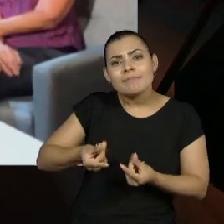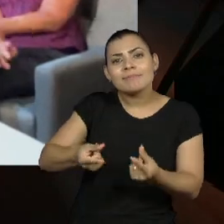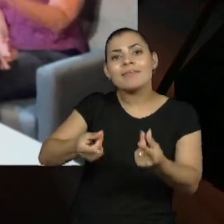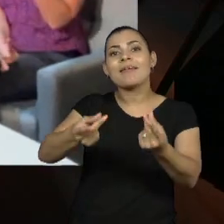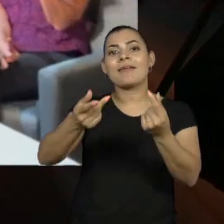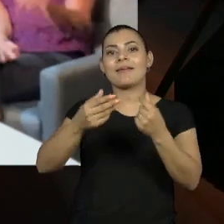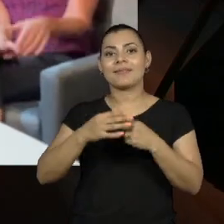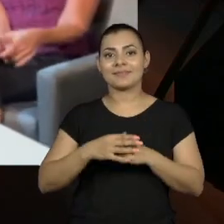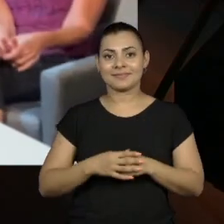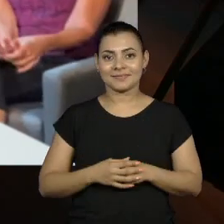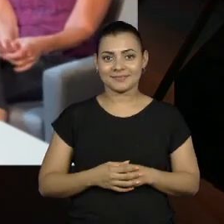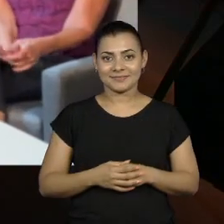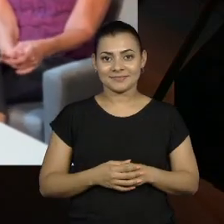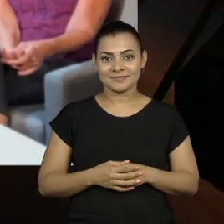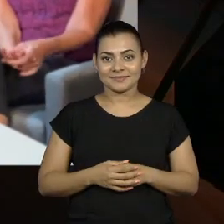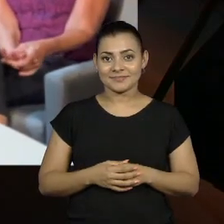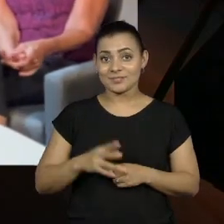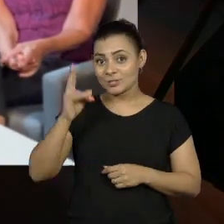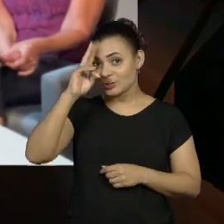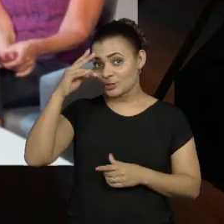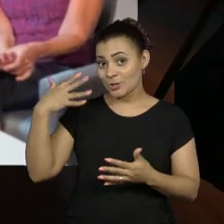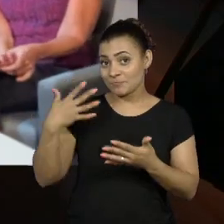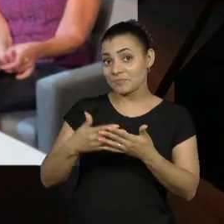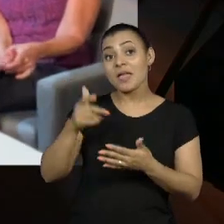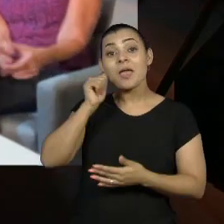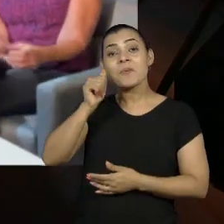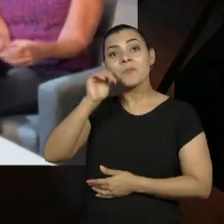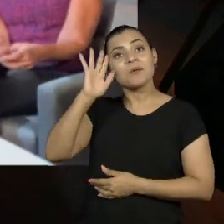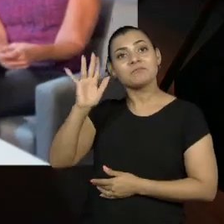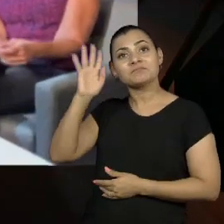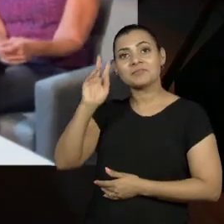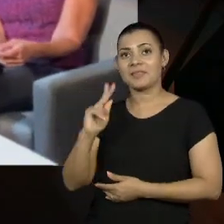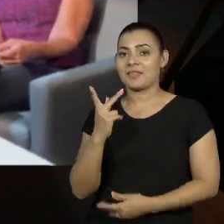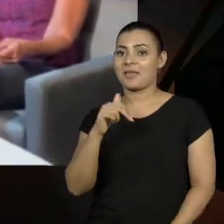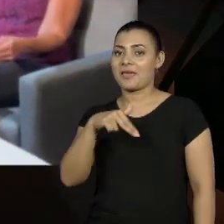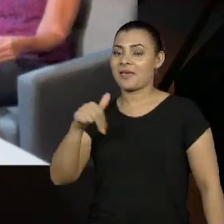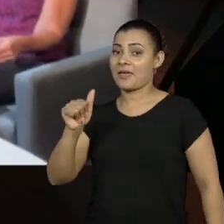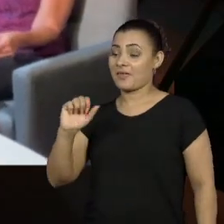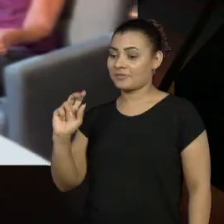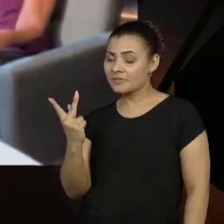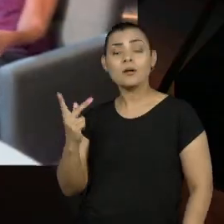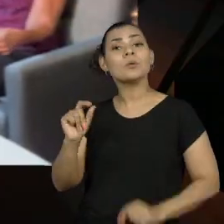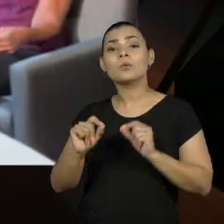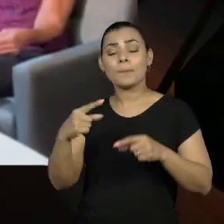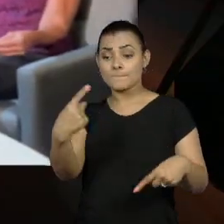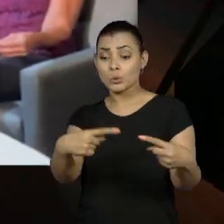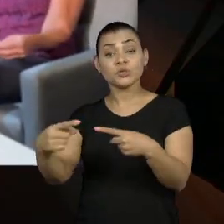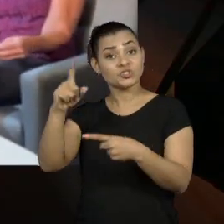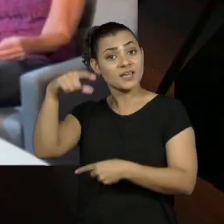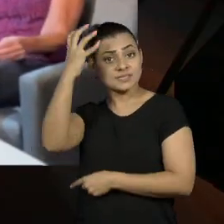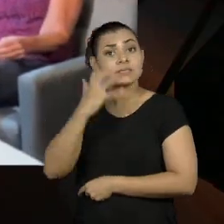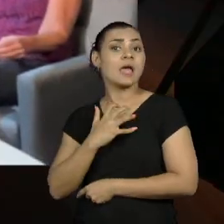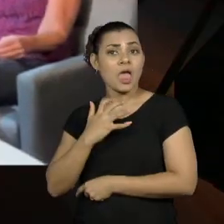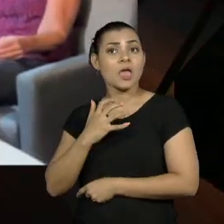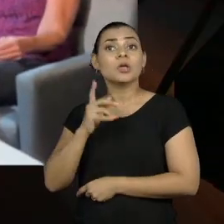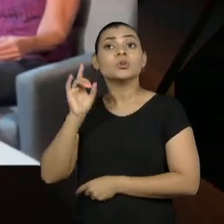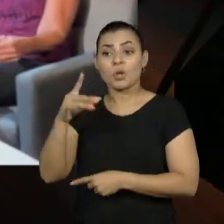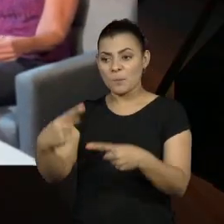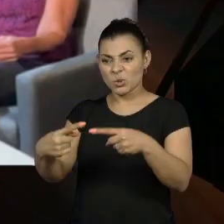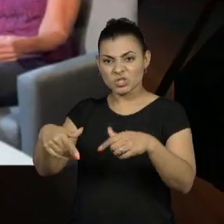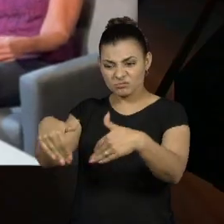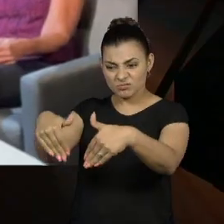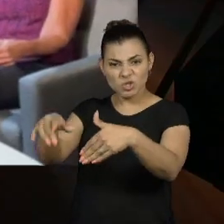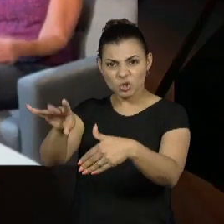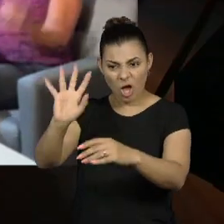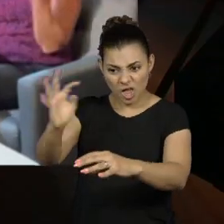Olha vou lá a canária acho que é uma seu lado que las que gosto muito ela disse que a política é uma coisa muito séria para ficar na mão dos